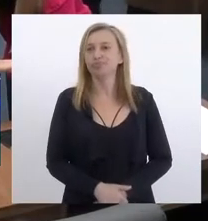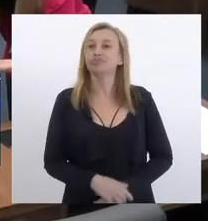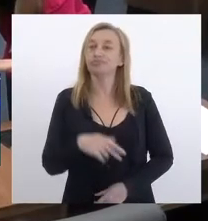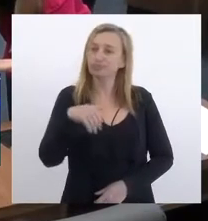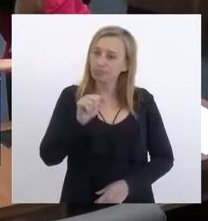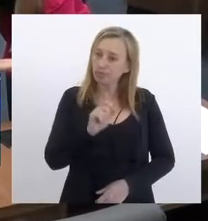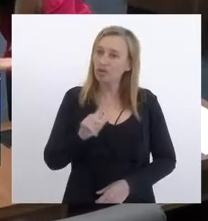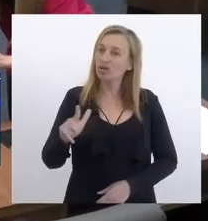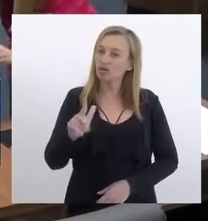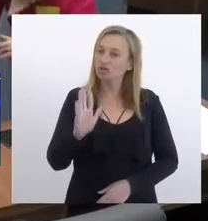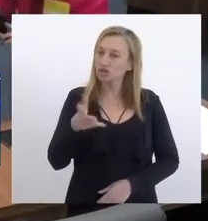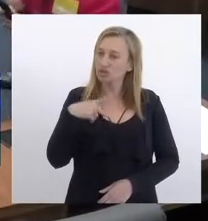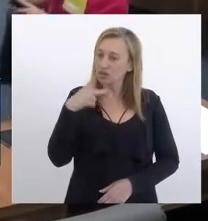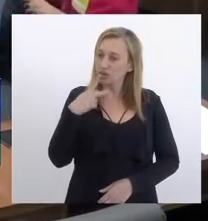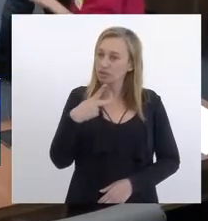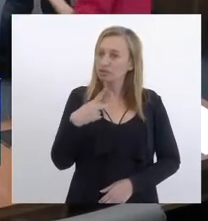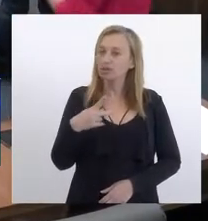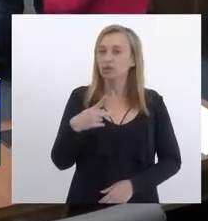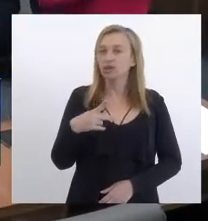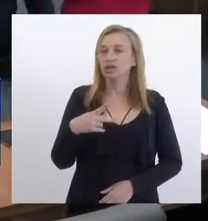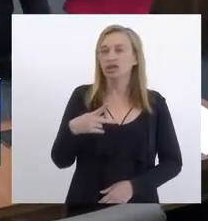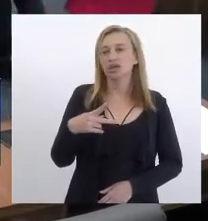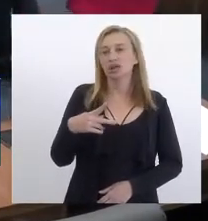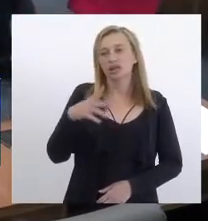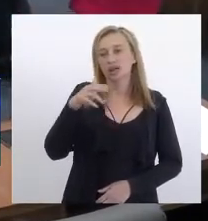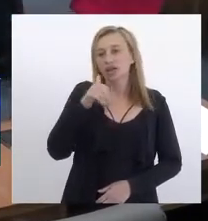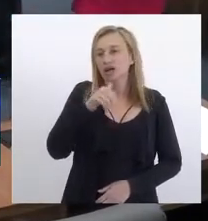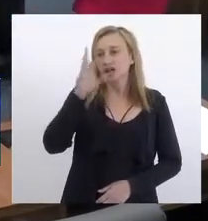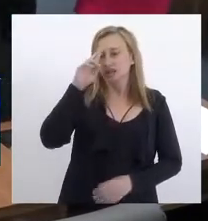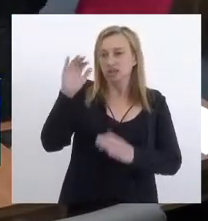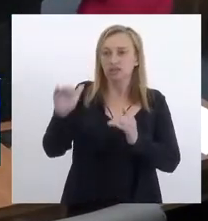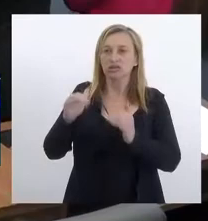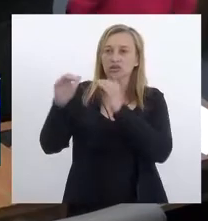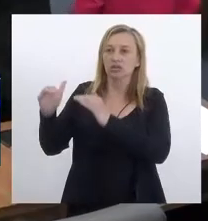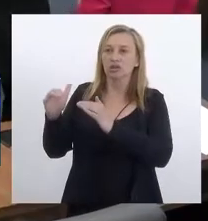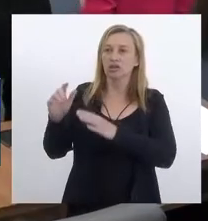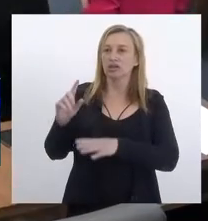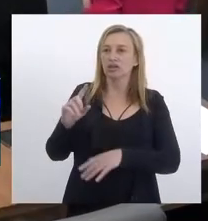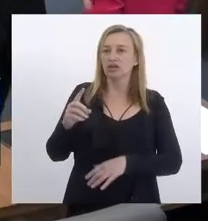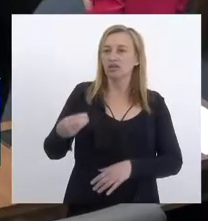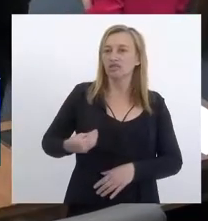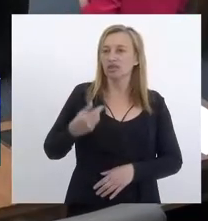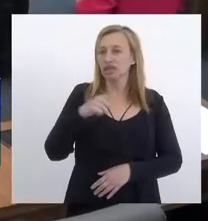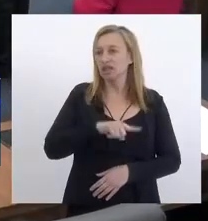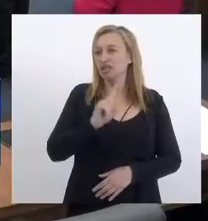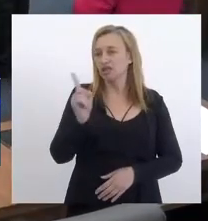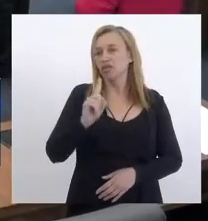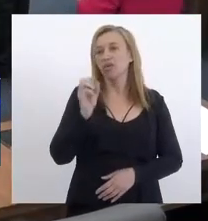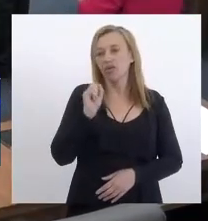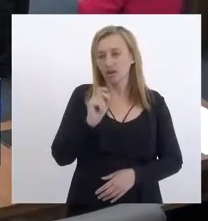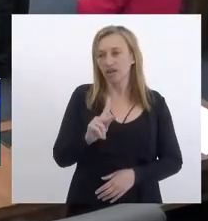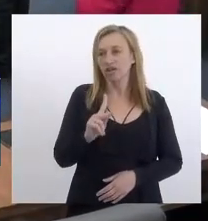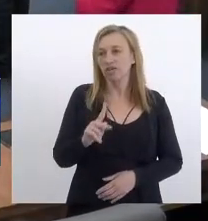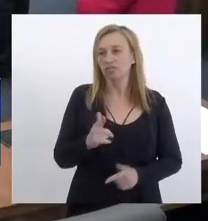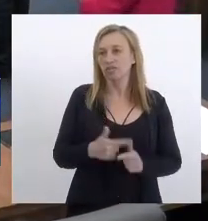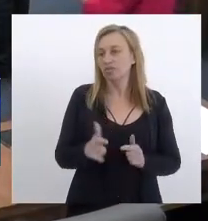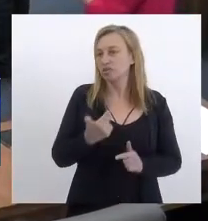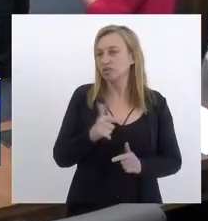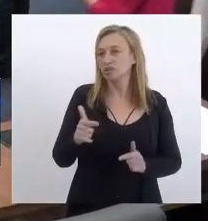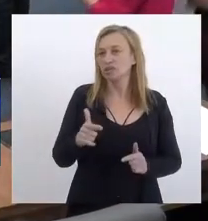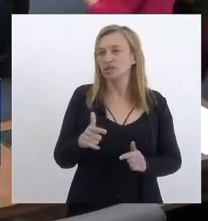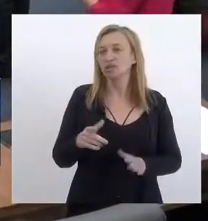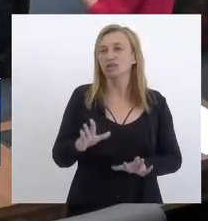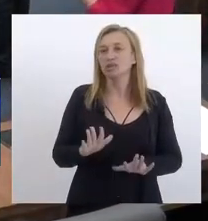Noel deu pela sua comissão. Vossa Excelência não estava no vídeo. Mas não tem problema. Tá bom. Não tem problema, deputado